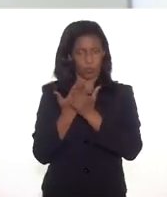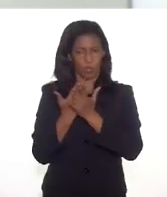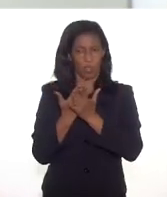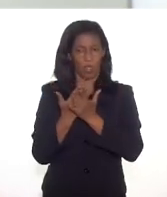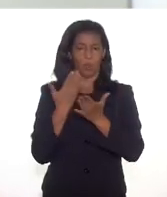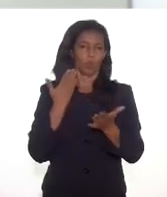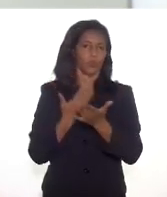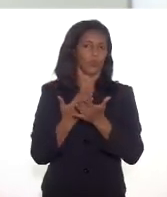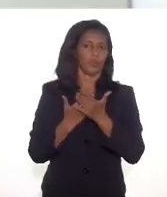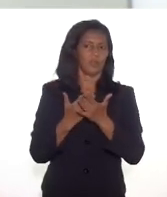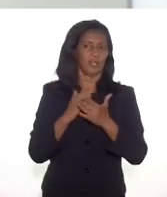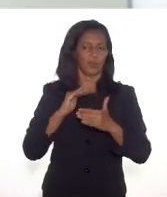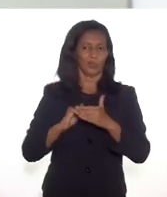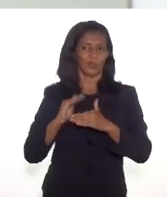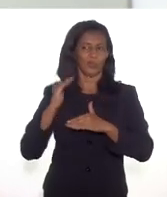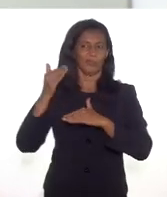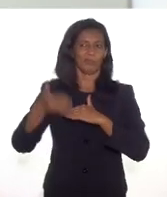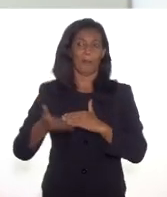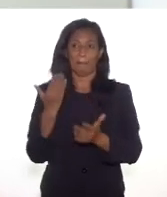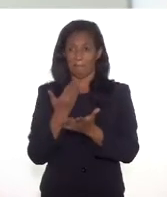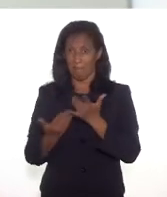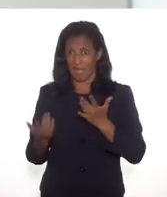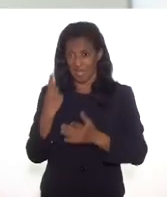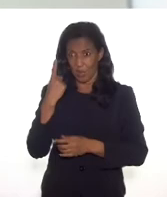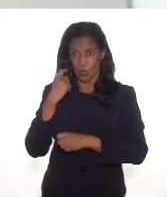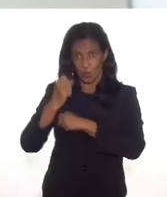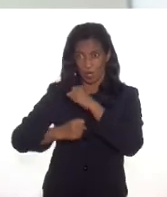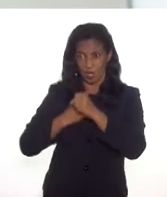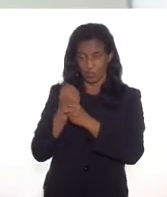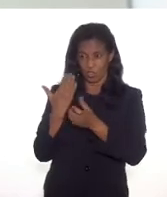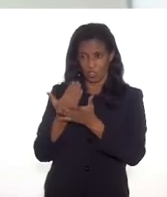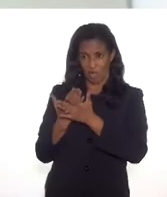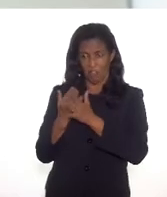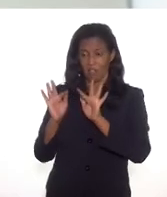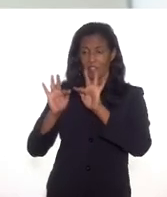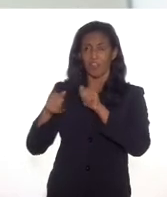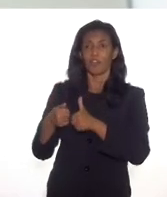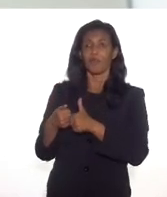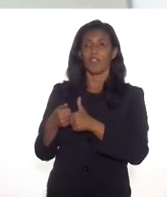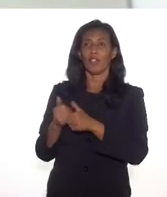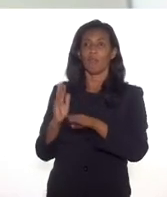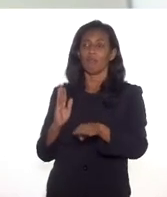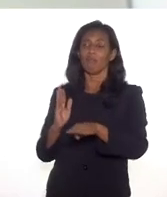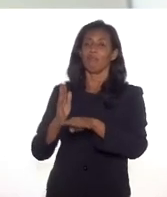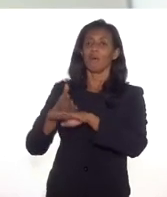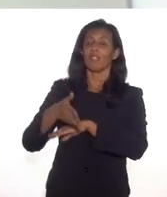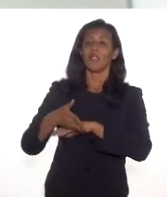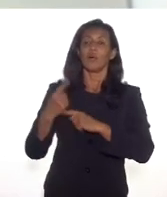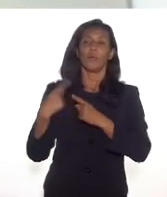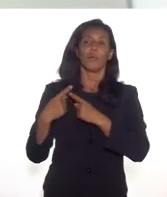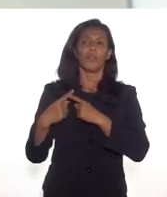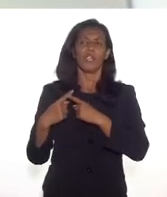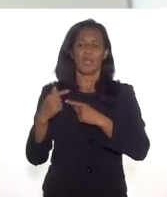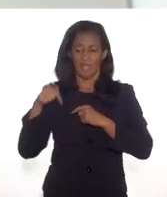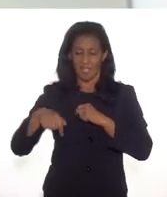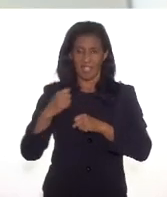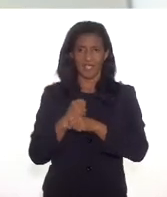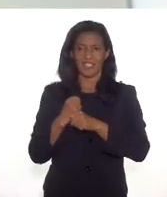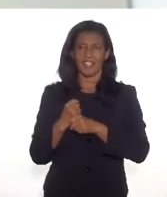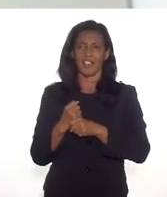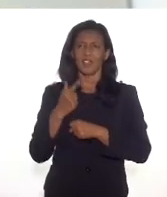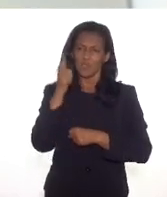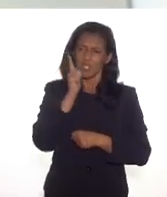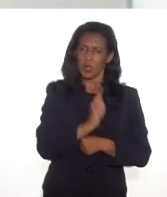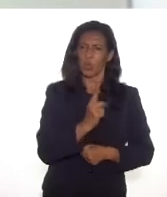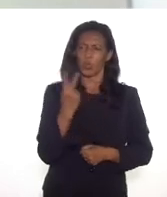automaticamente. Perderam praticamente um ano inteiro de aulas e, no final do ano, progrediram com a promessa que recuperariam nesse ano.